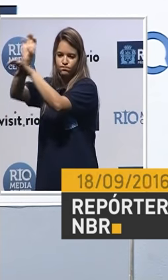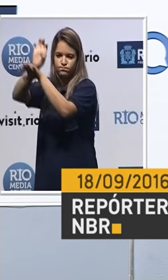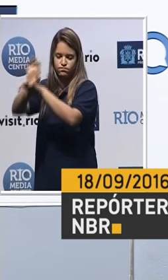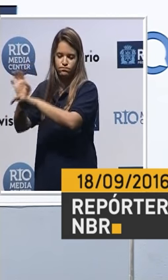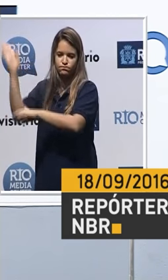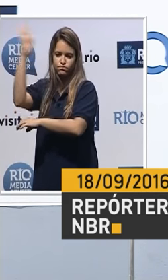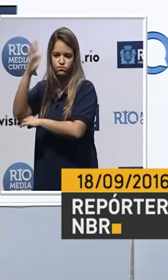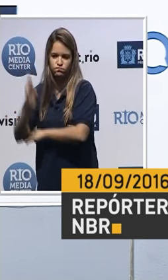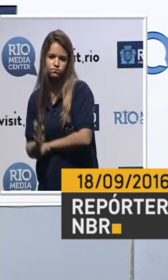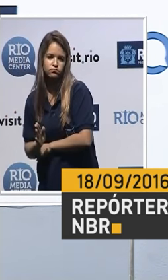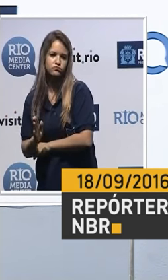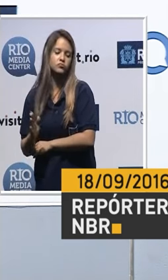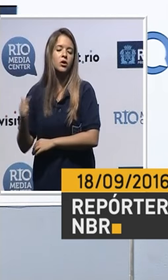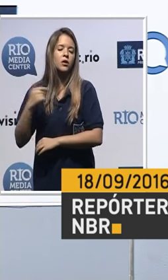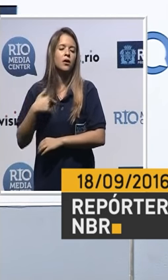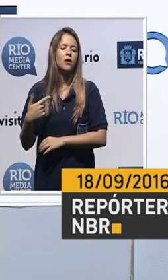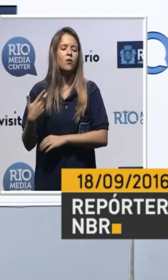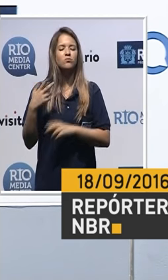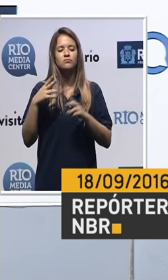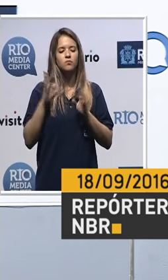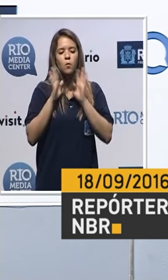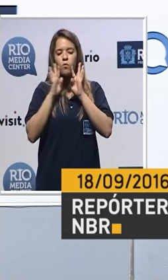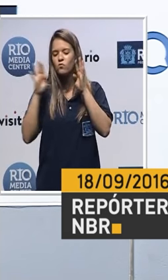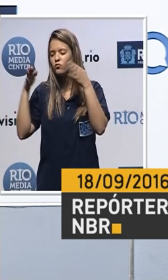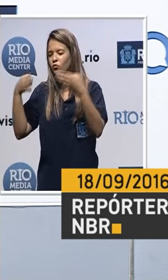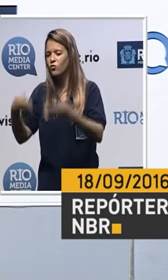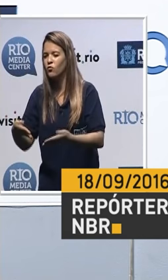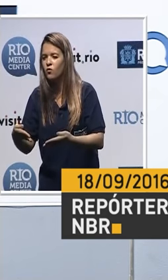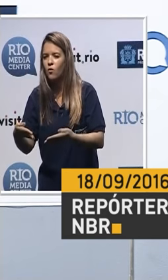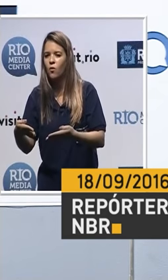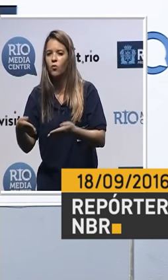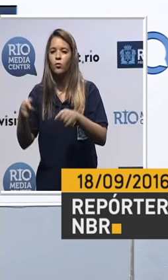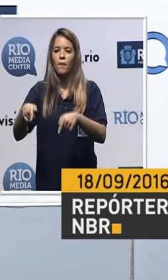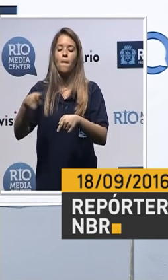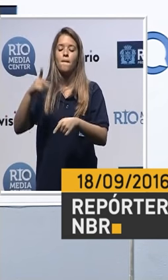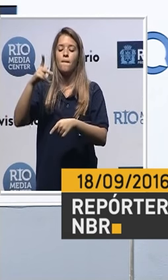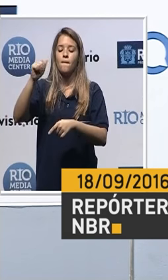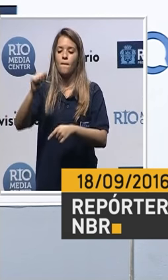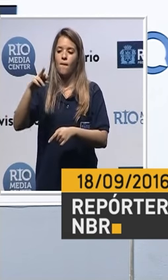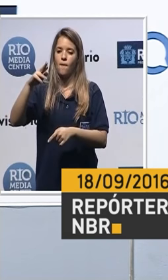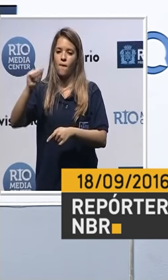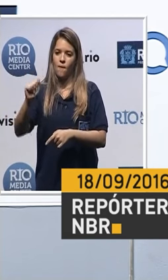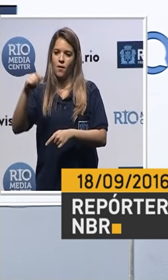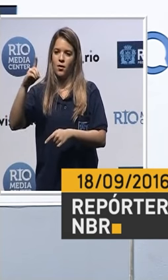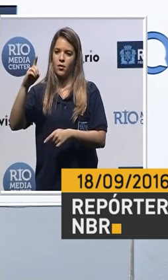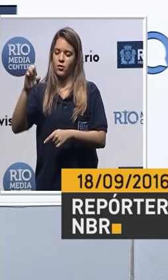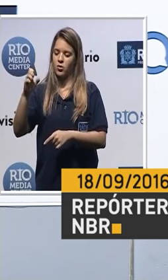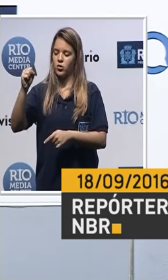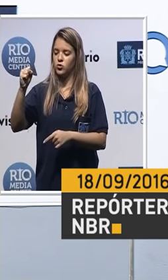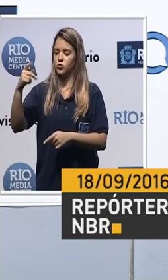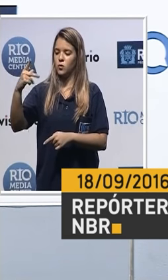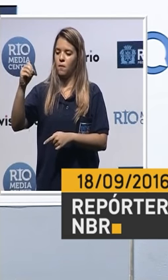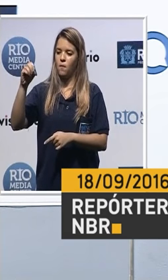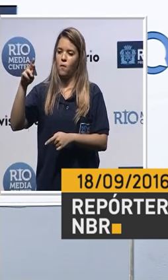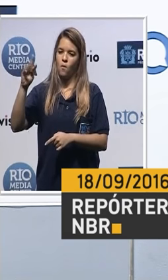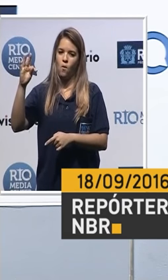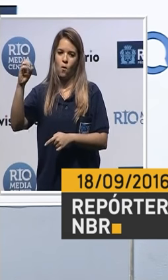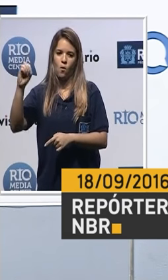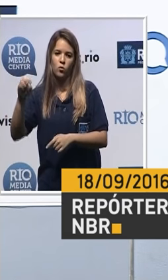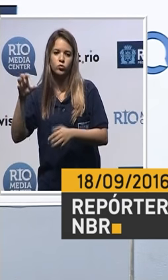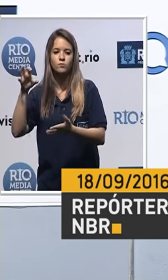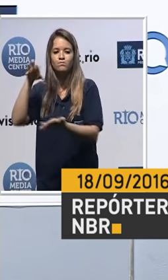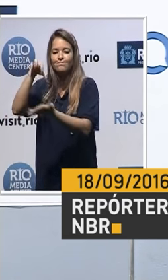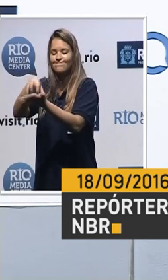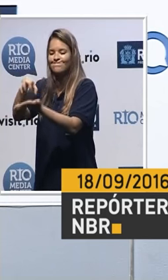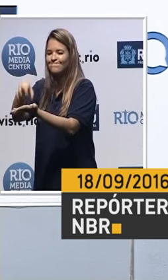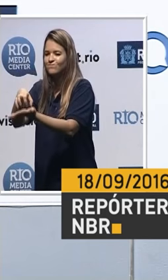Brasil. Eu faço aqui um destaque, já que estamos falando do paradesporto, no Centro Paralímpico Brasileiro, na cidade